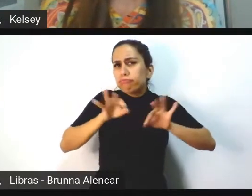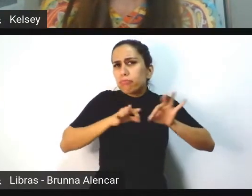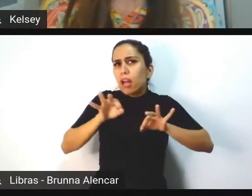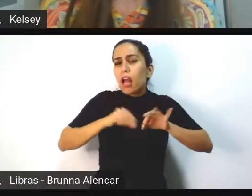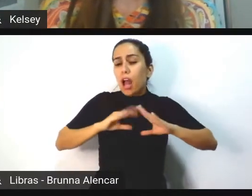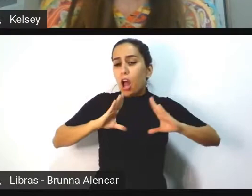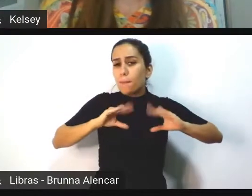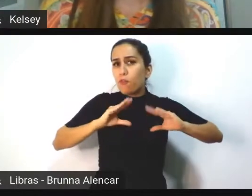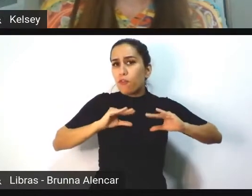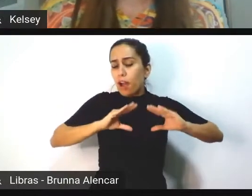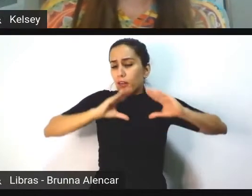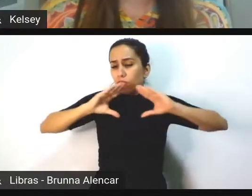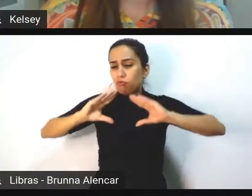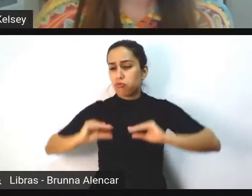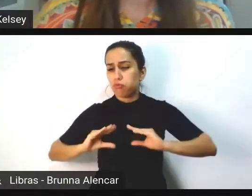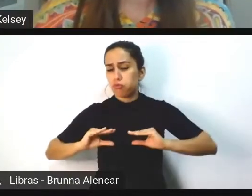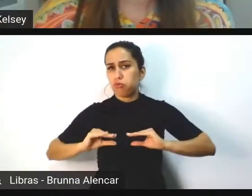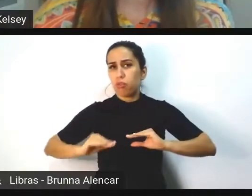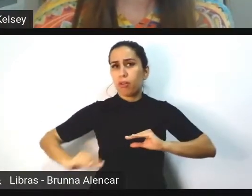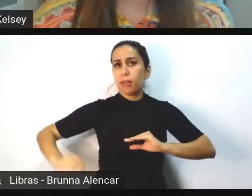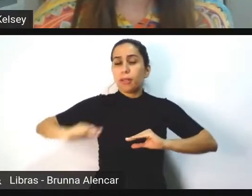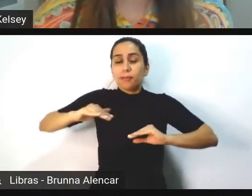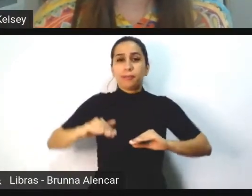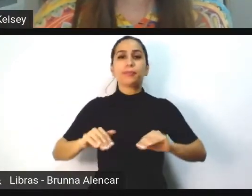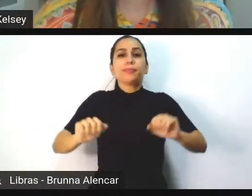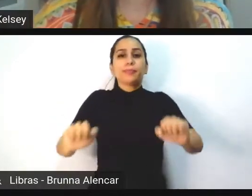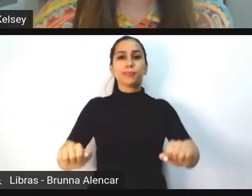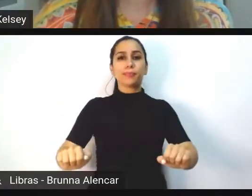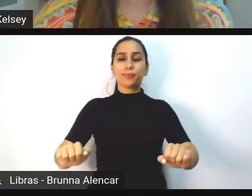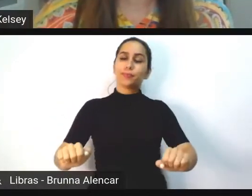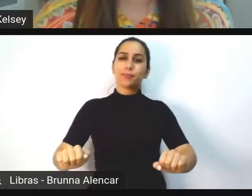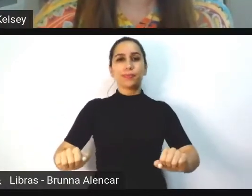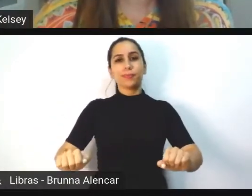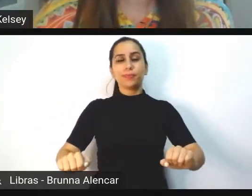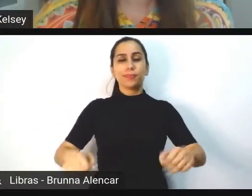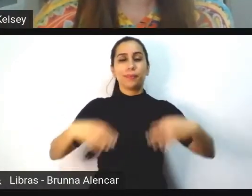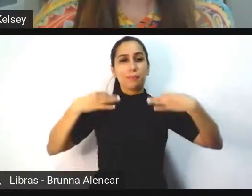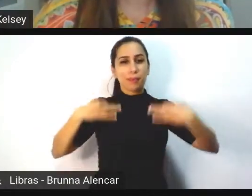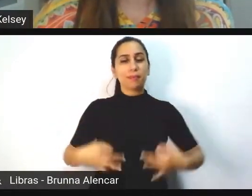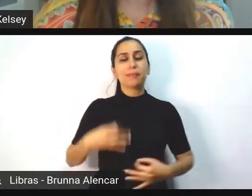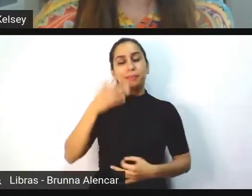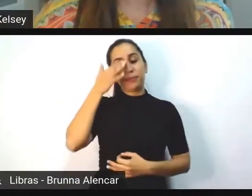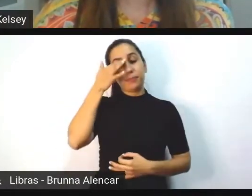assento da cadeira. É uma forma de provisória, é uma forma